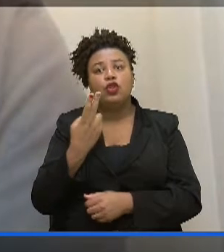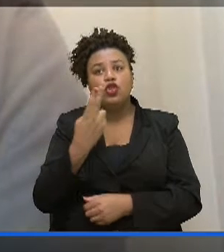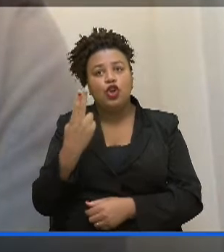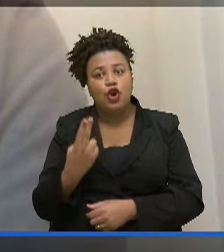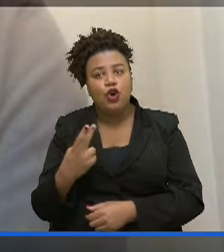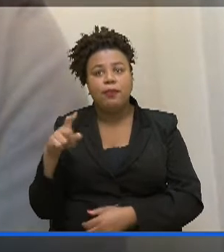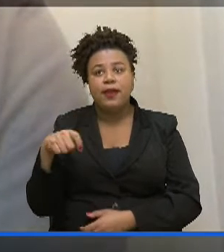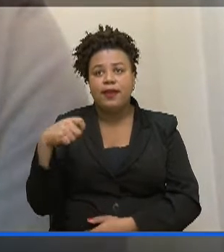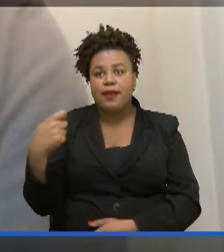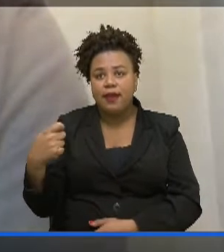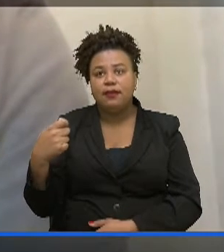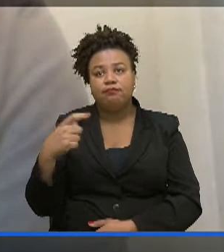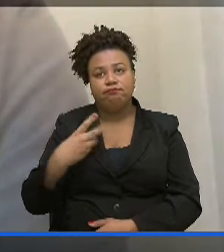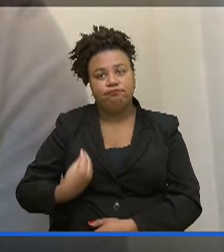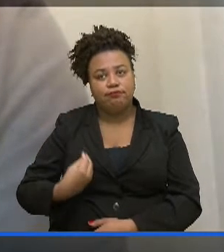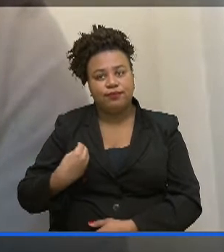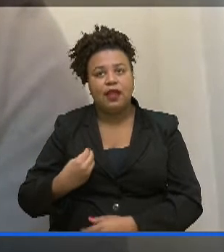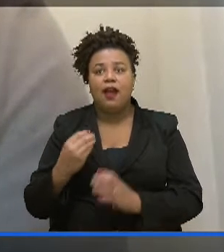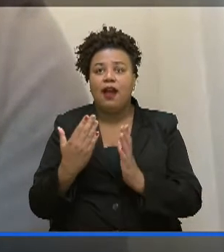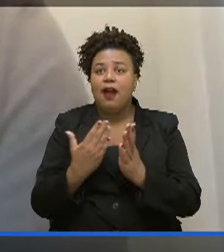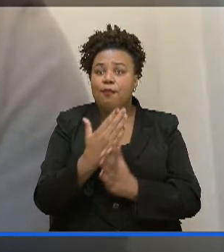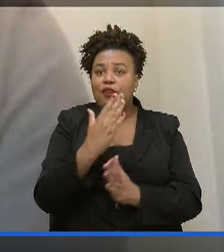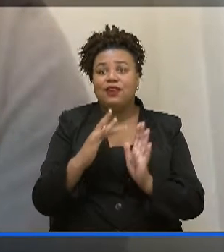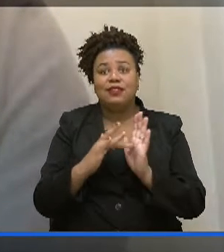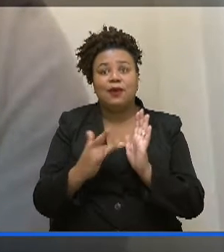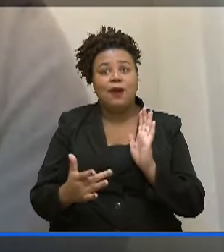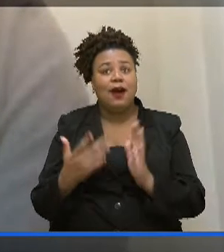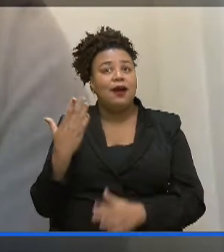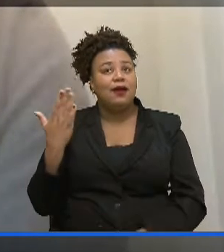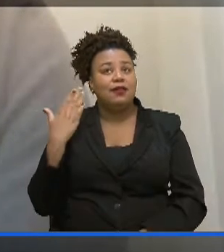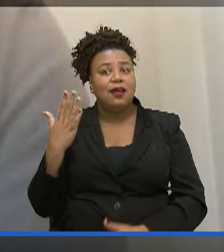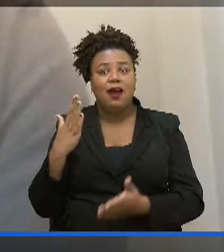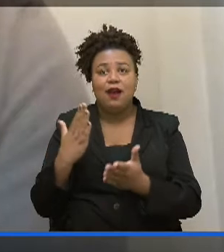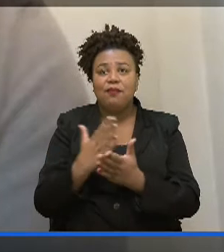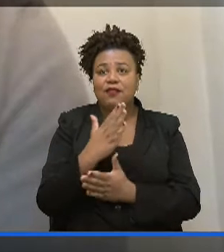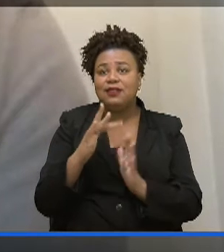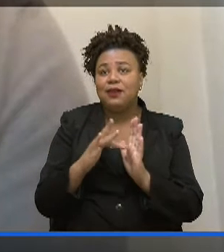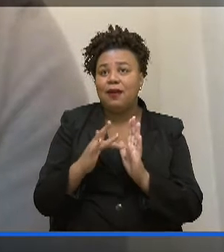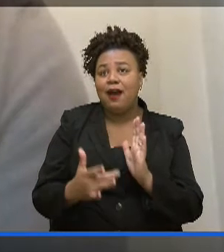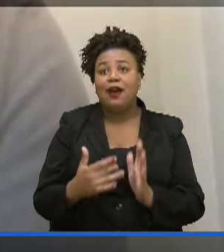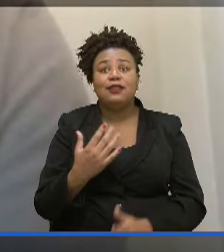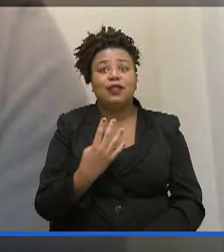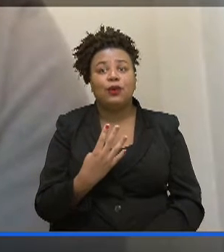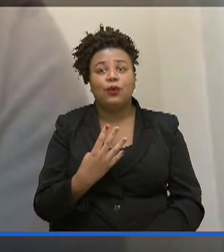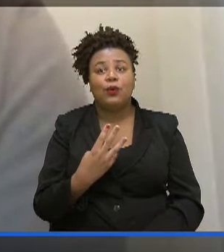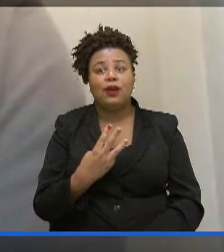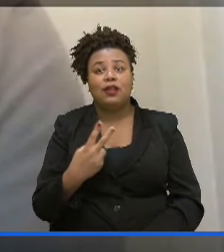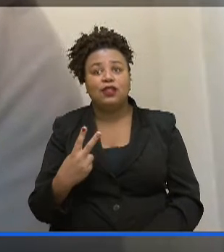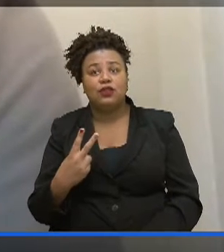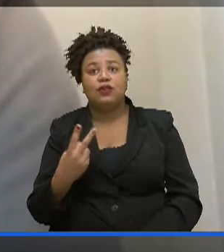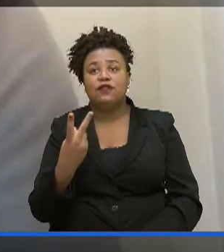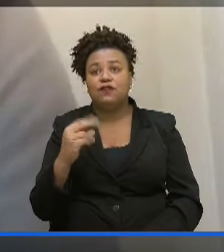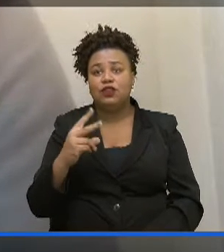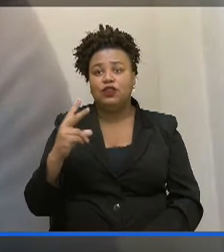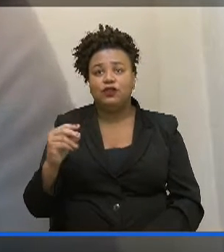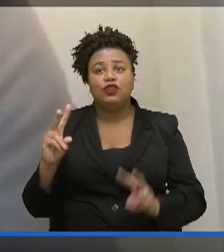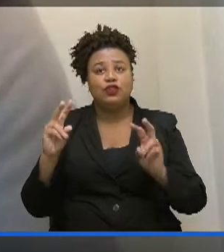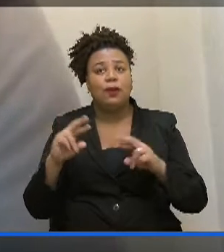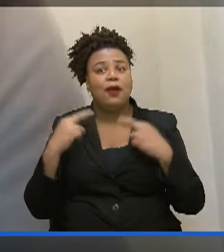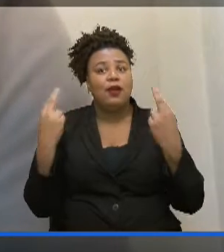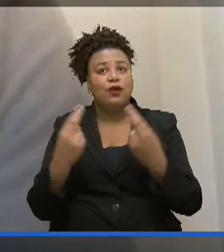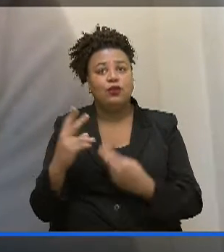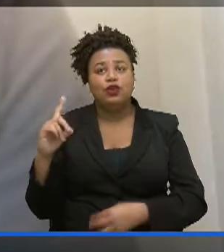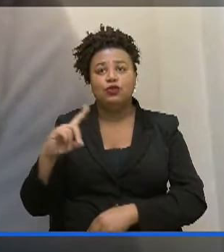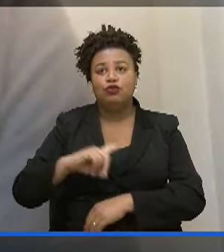presente. Aprovação das atas anteriores. Aprovação da ata 42/2020, referente à reunião ordinária do